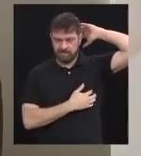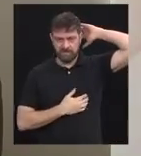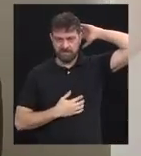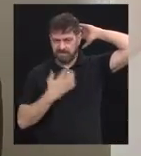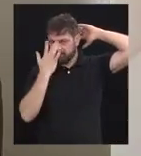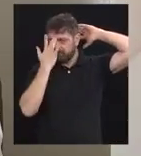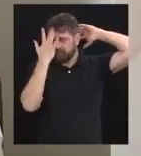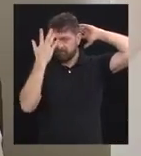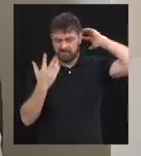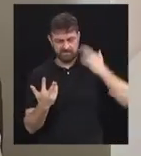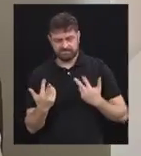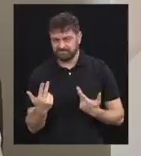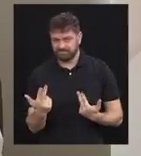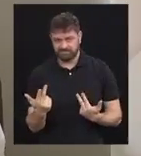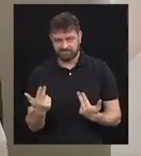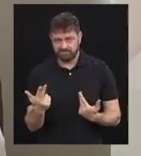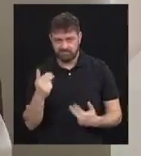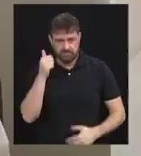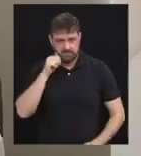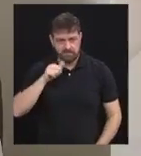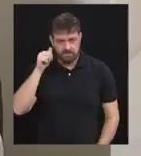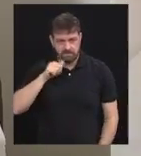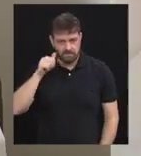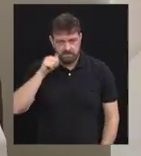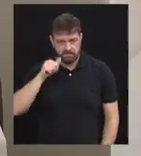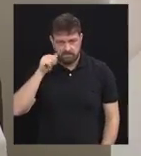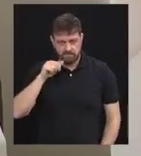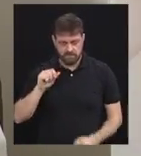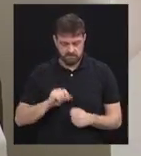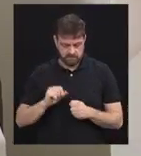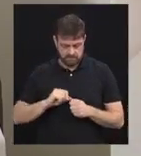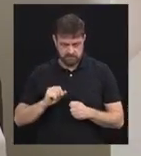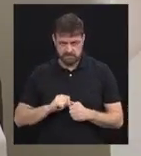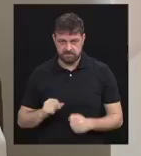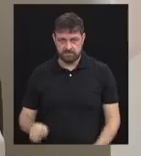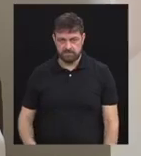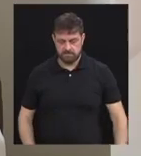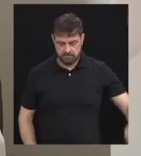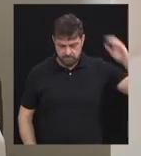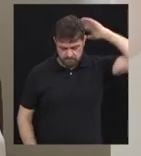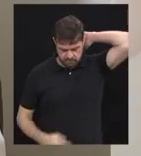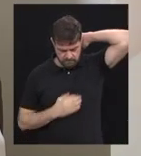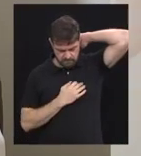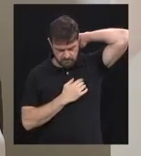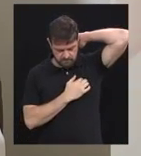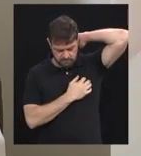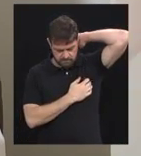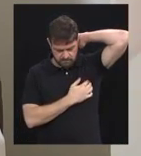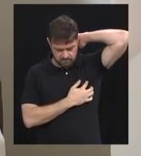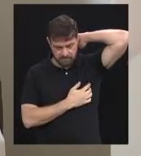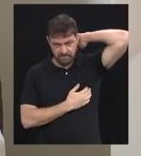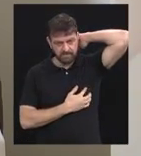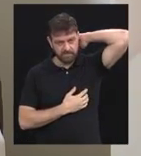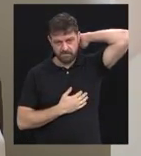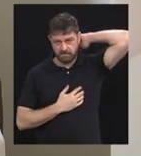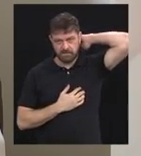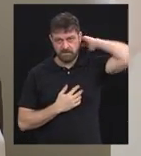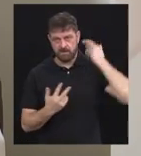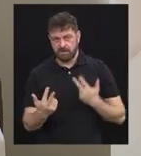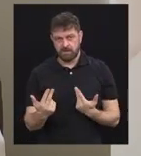é o mesmo tipo de exame através do toque, né, digital da mama